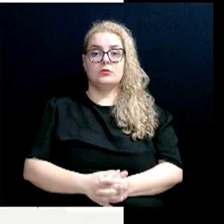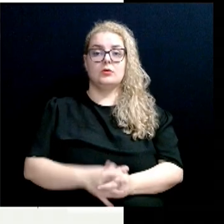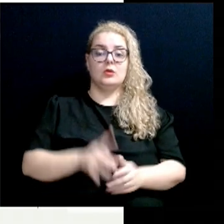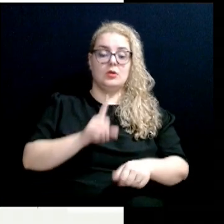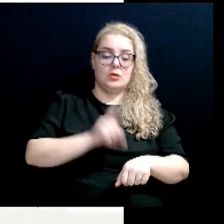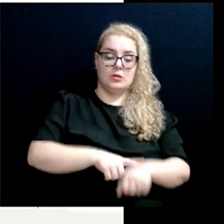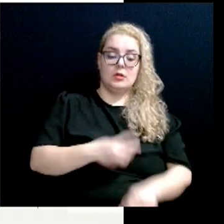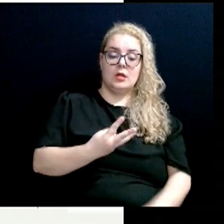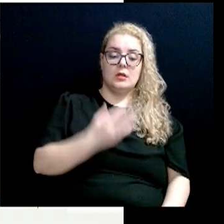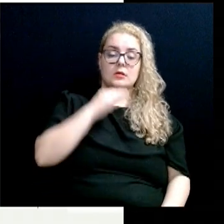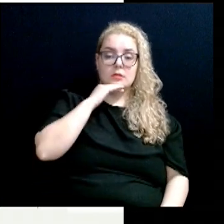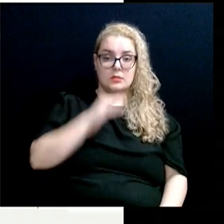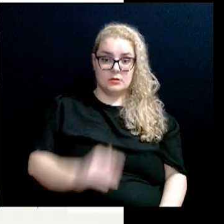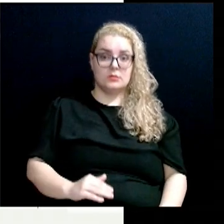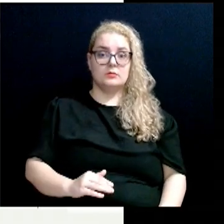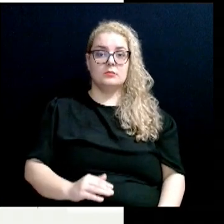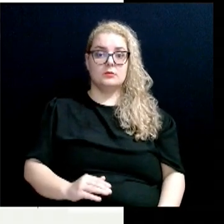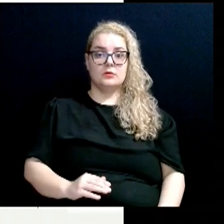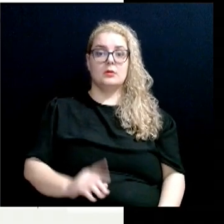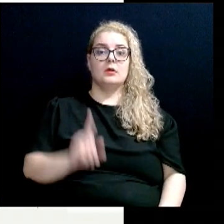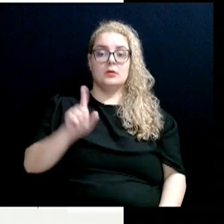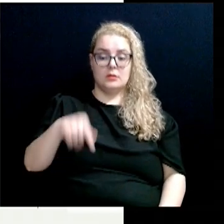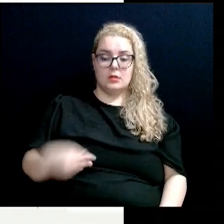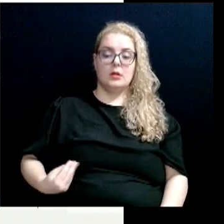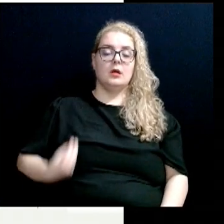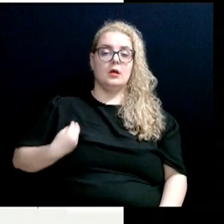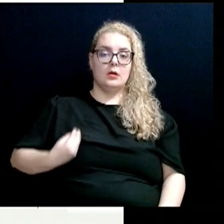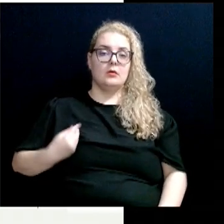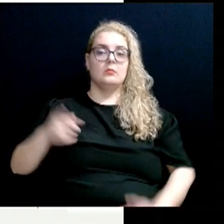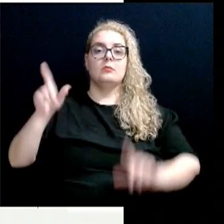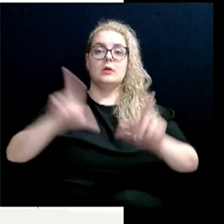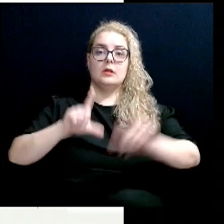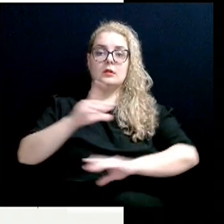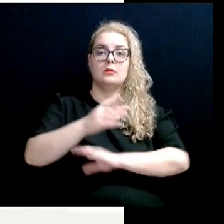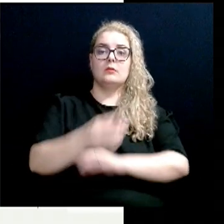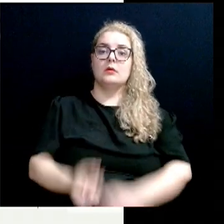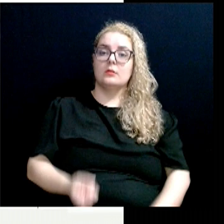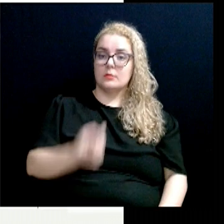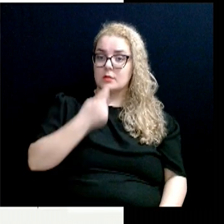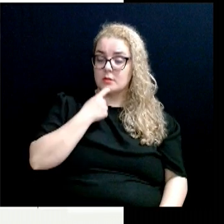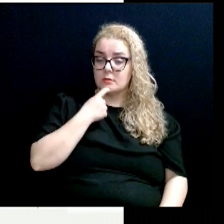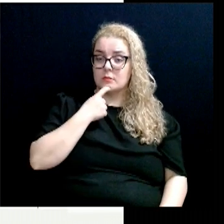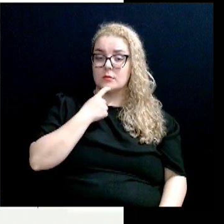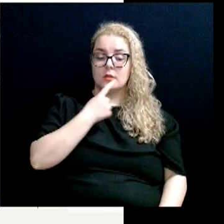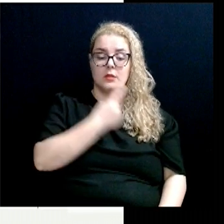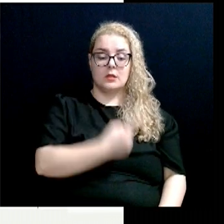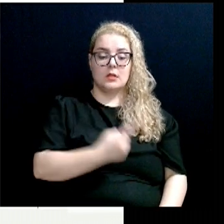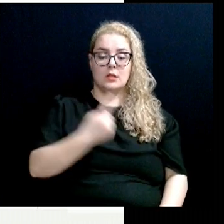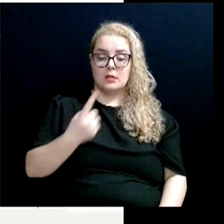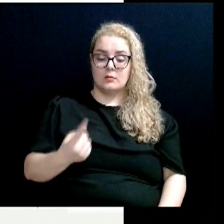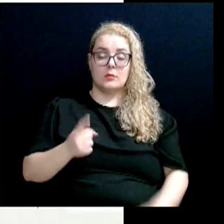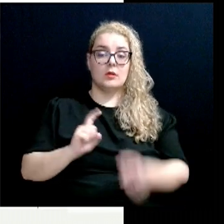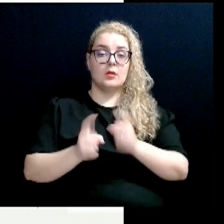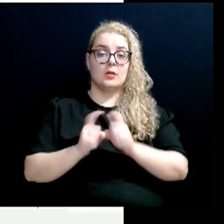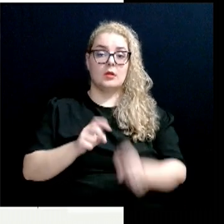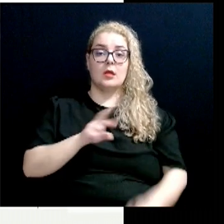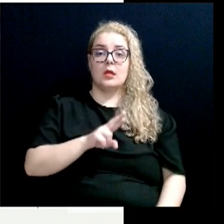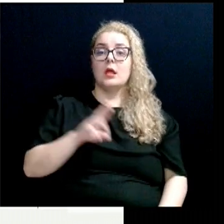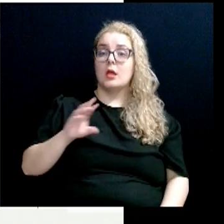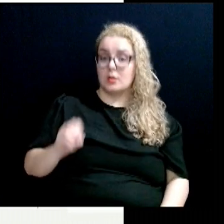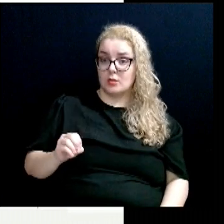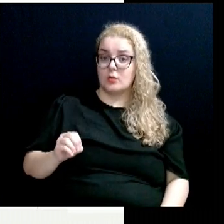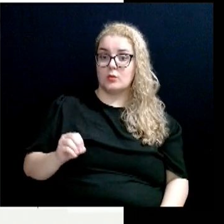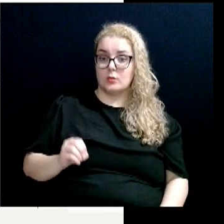será transmitida ao vivo pela TV Câmara Campinas. É a 11ª reunião ordinária que vai